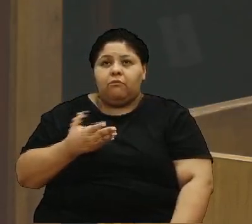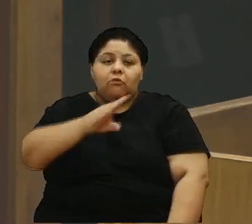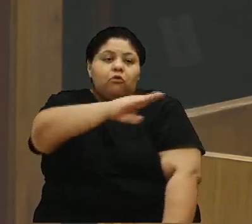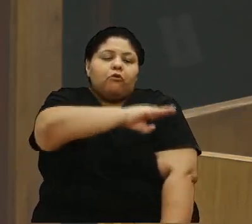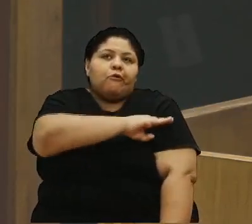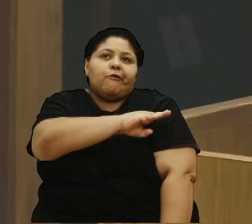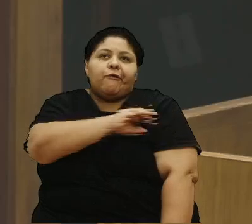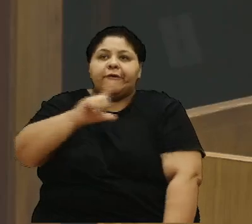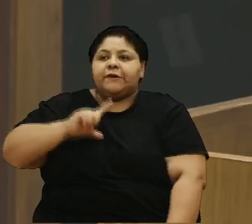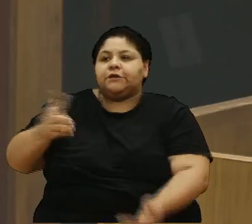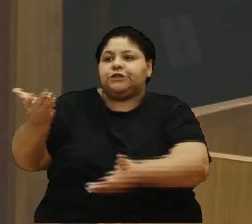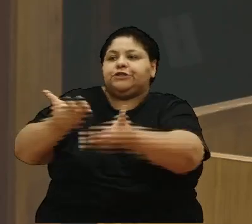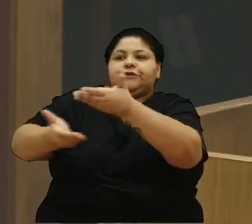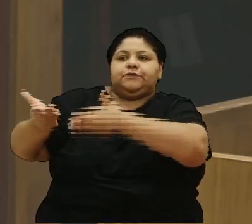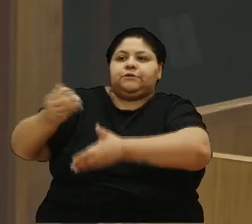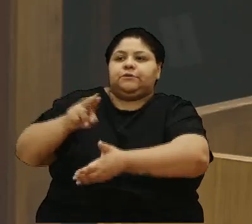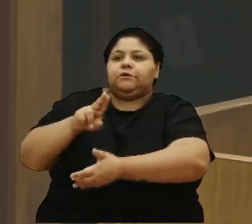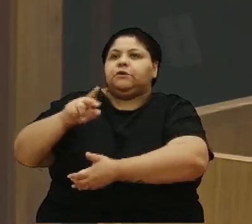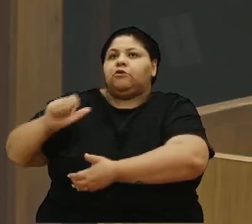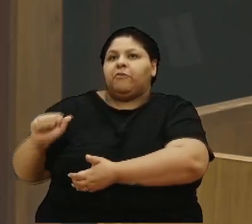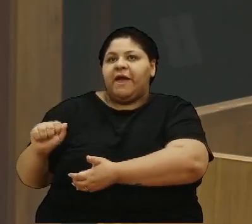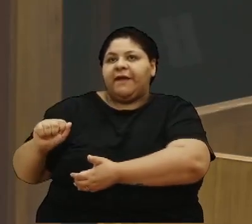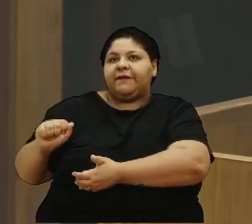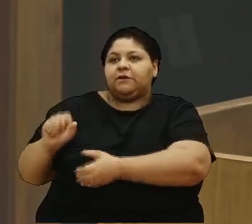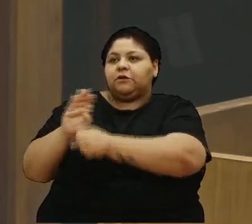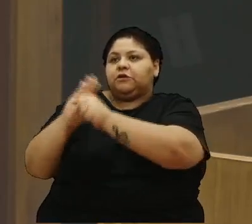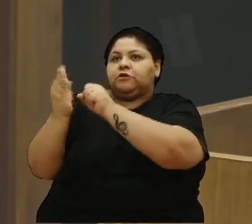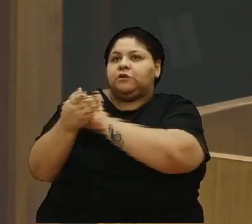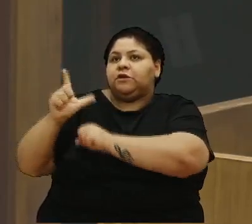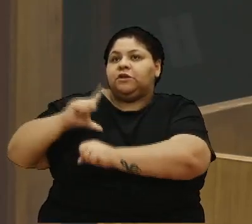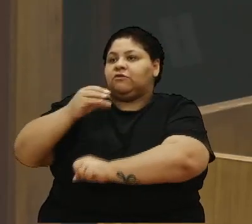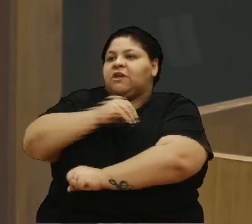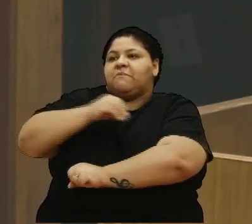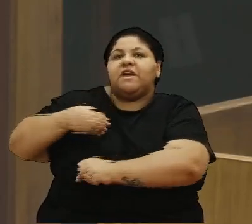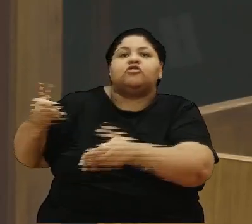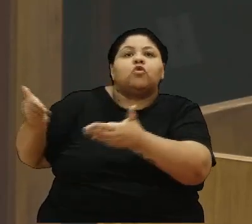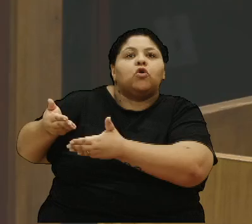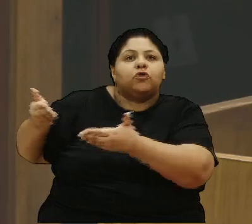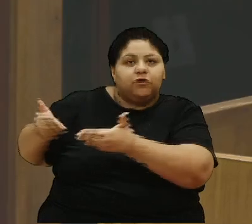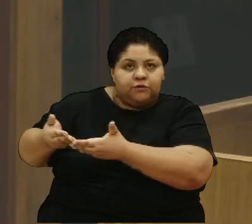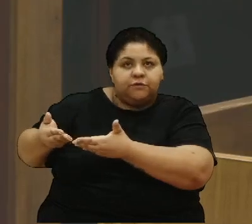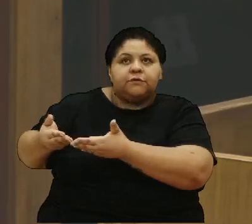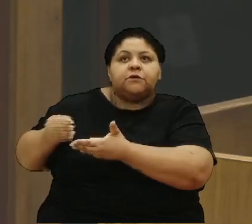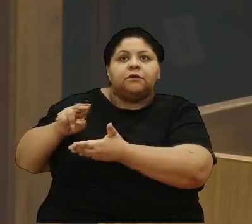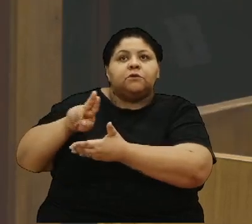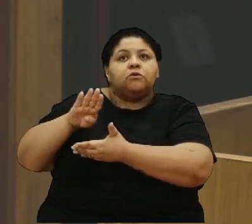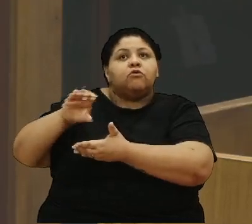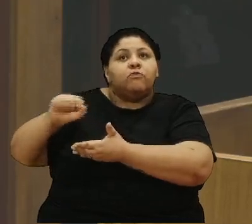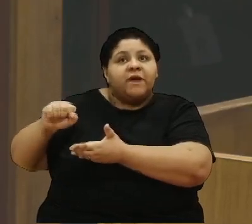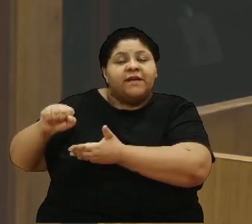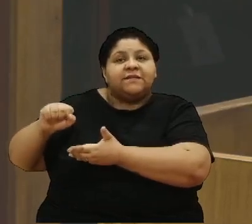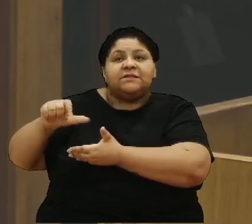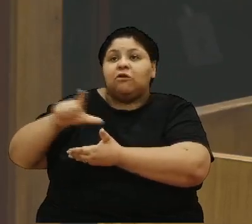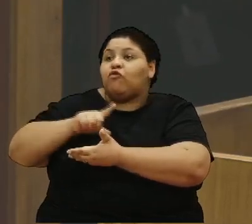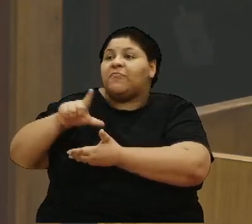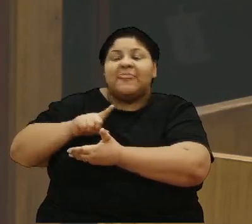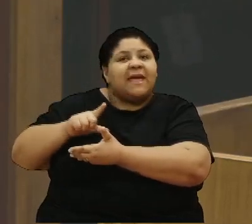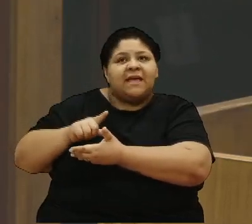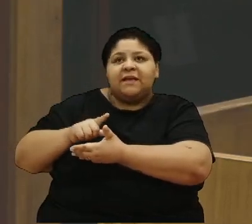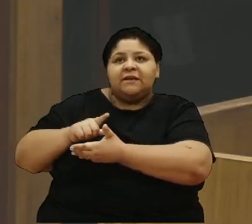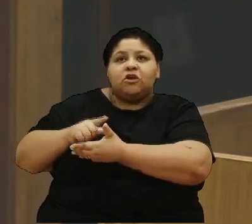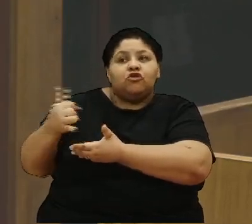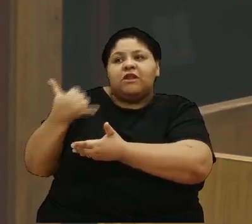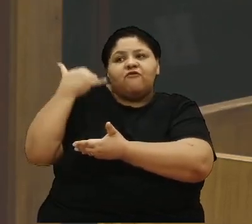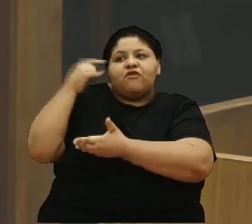Teles tinha uma consulta lá na UBS do Bela Vista, que está sem médico hoje, inclusive. O UBS do Bela Vista está sem médico e o telefone